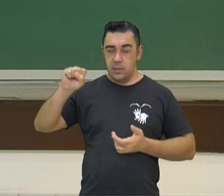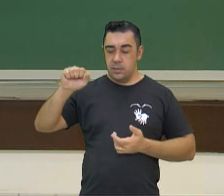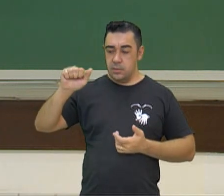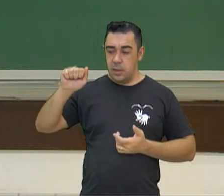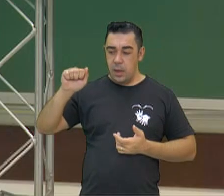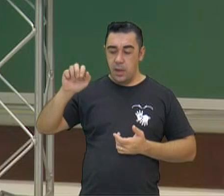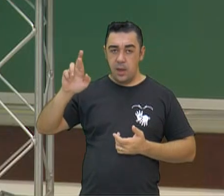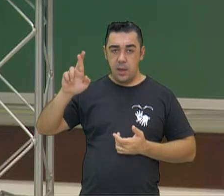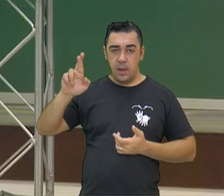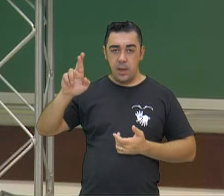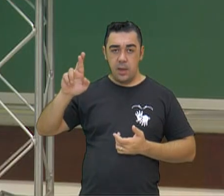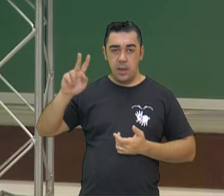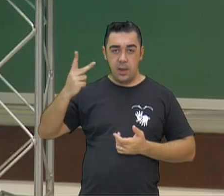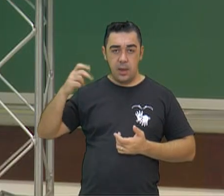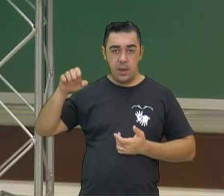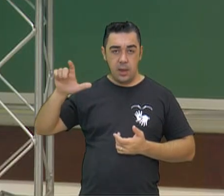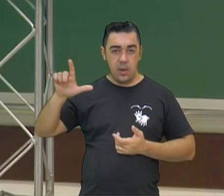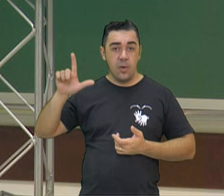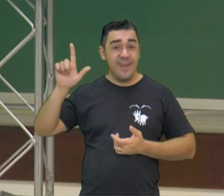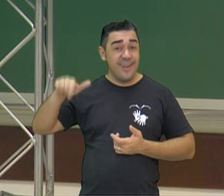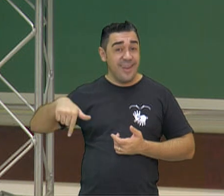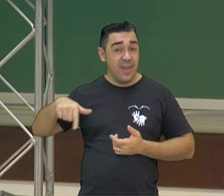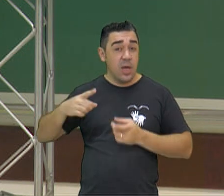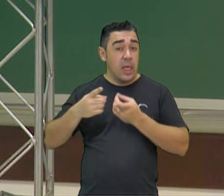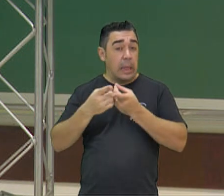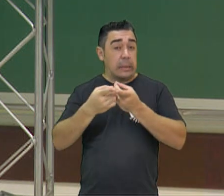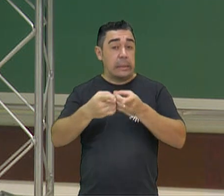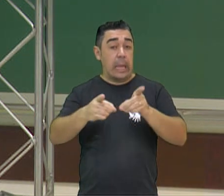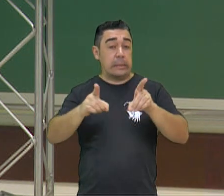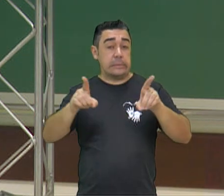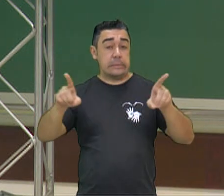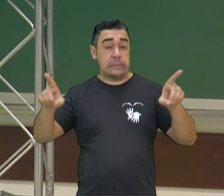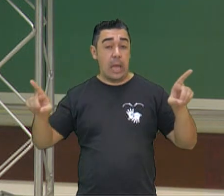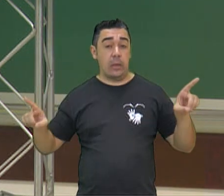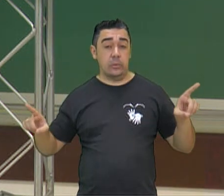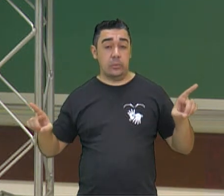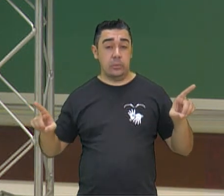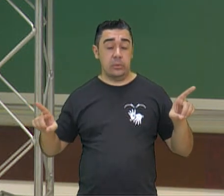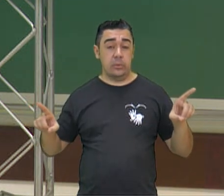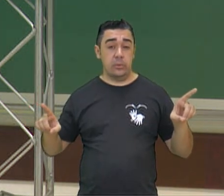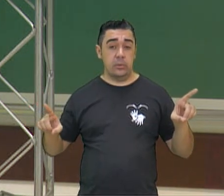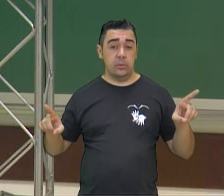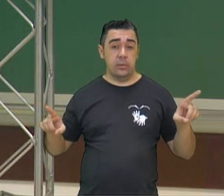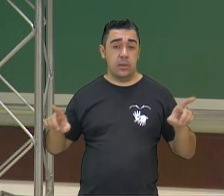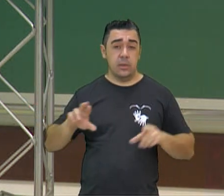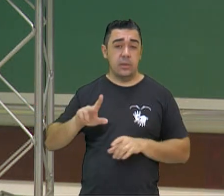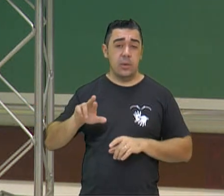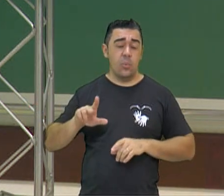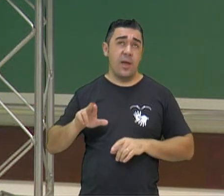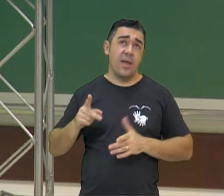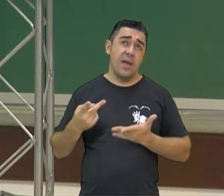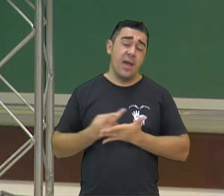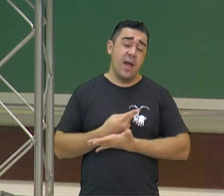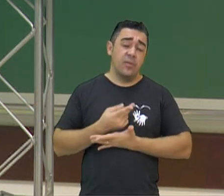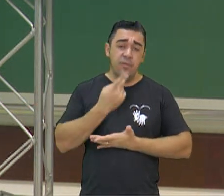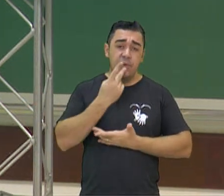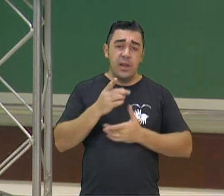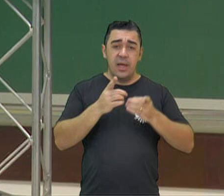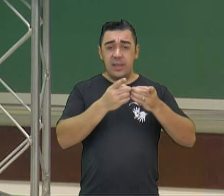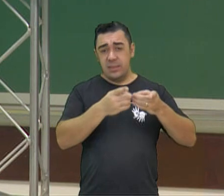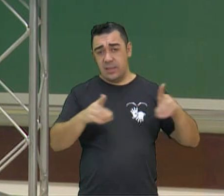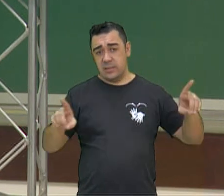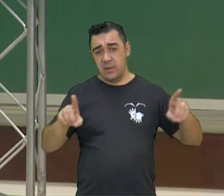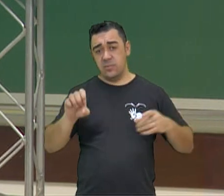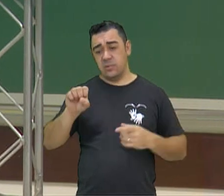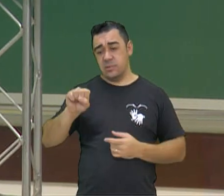aqui, ó, é o Saara. Nunca use deserto do Saara, ok? Não estaria errado, não está muito